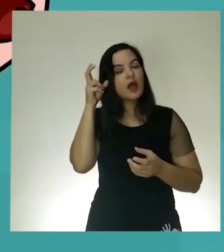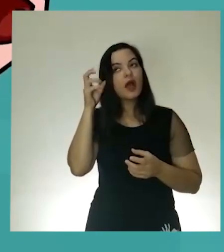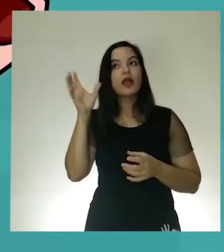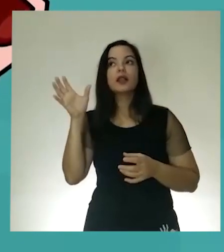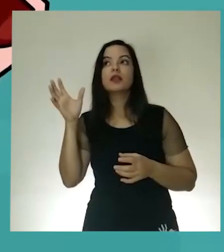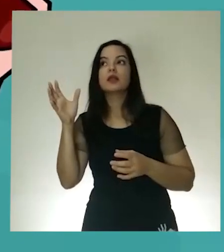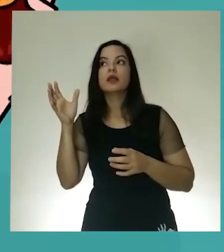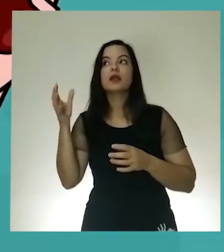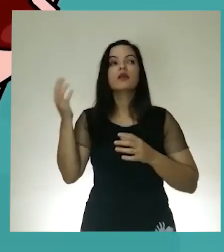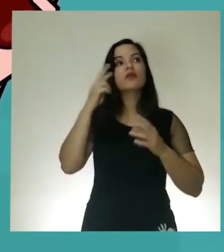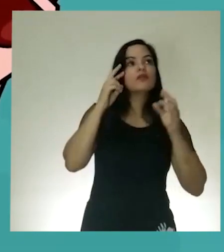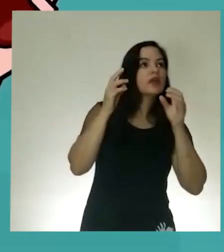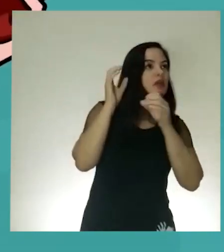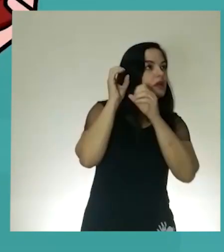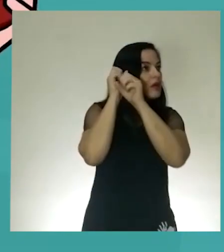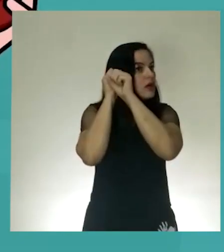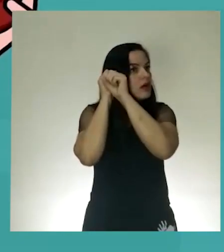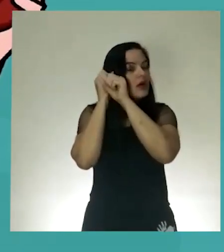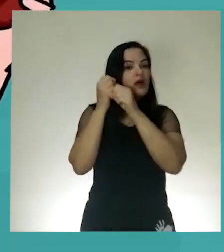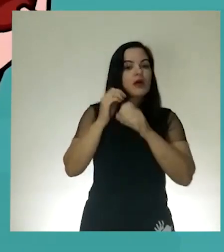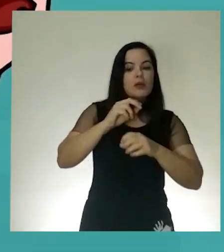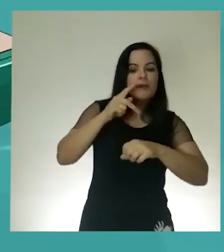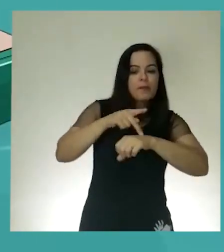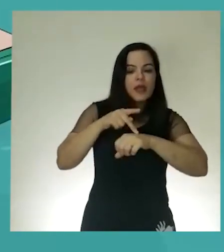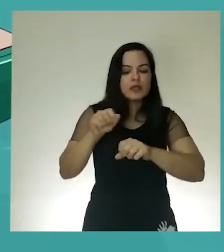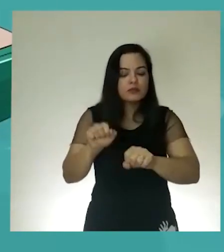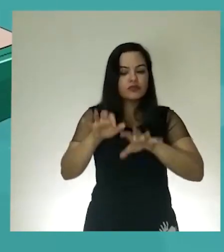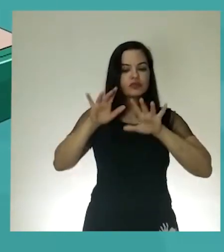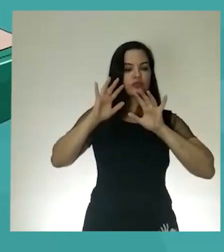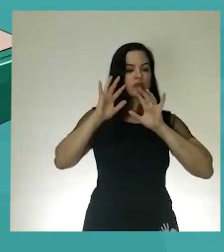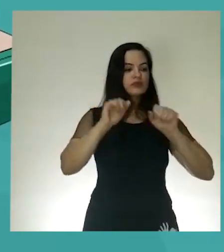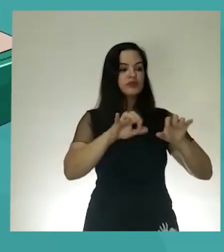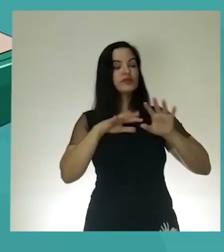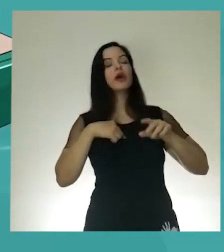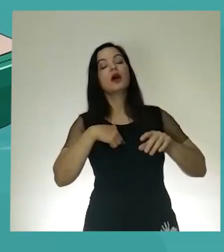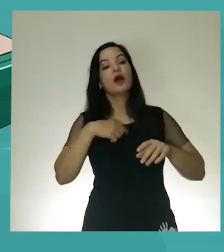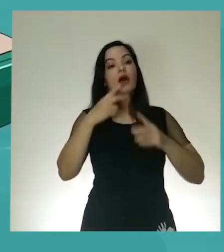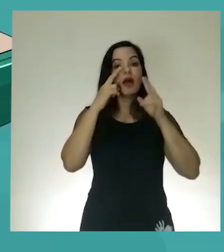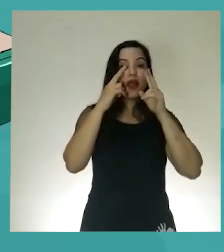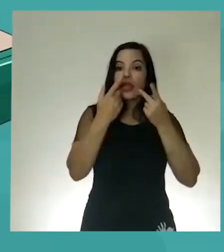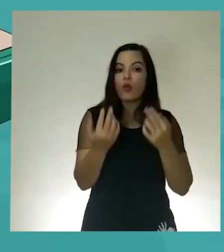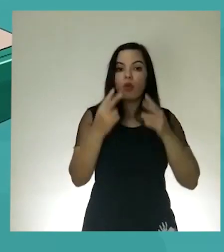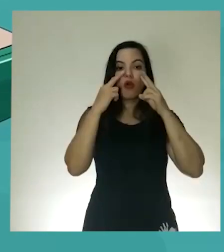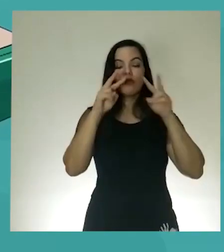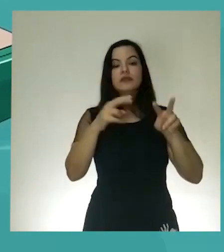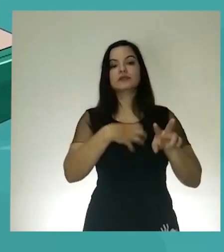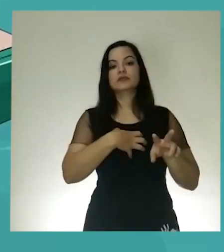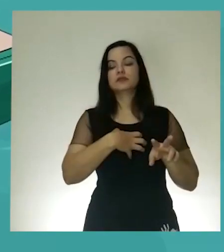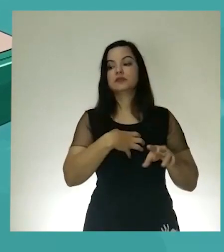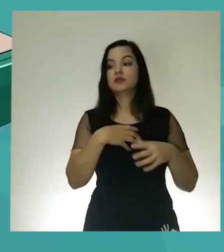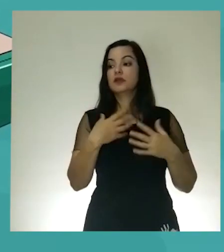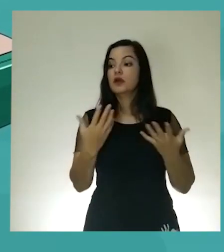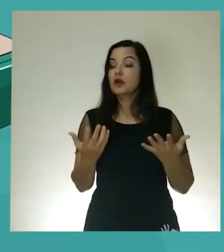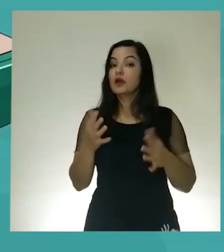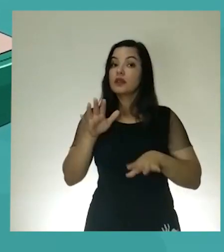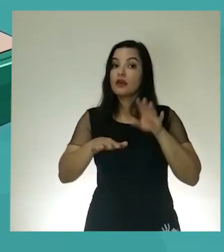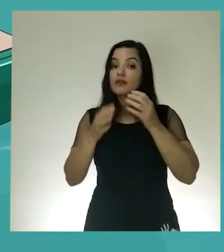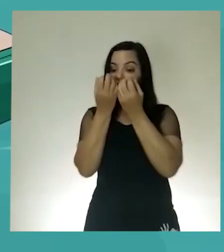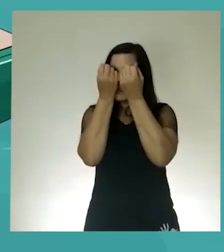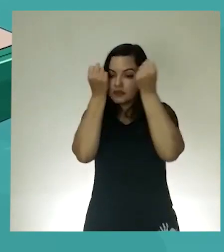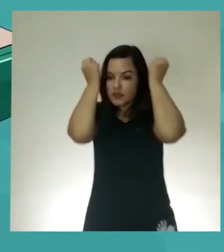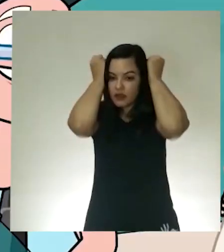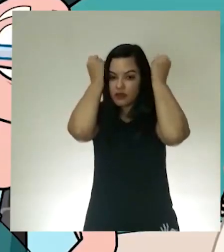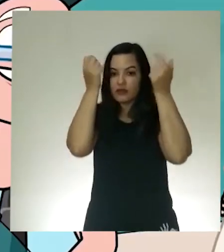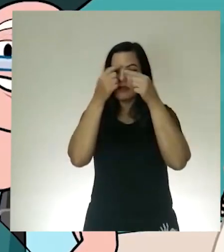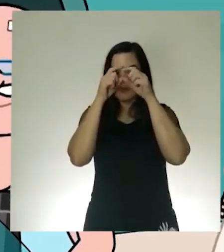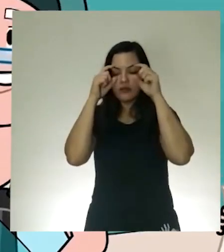para onde ir. É como se chegassem com os ouvidos. Espere aí, será que essa venda quer dizer que eles não estão enxergando muito